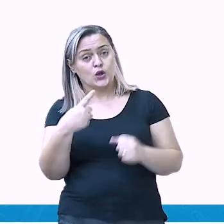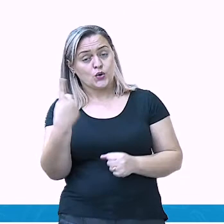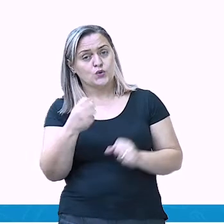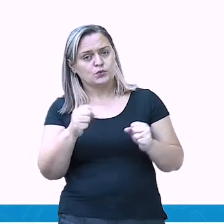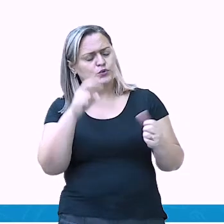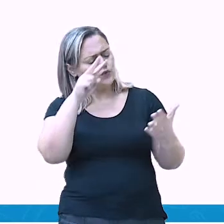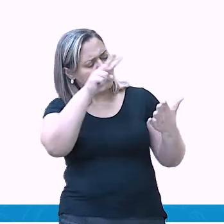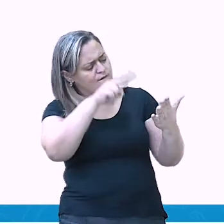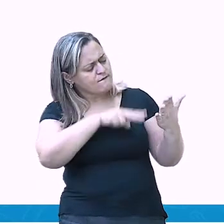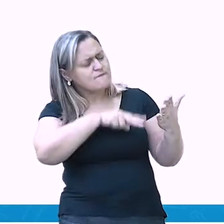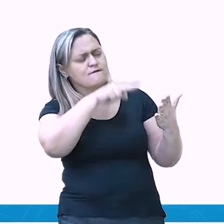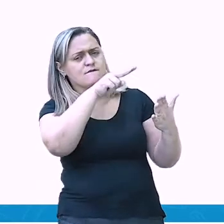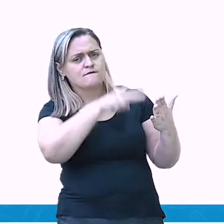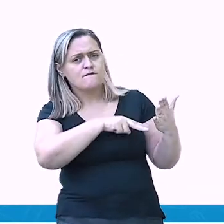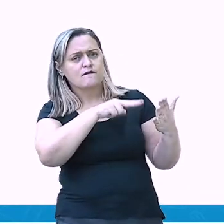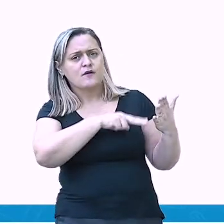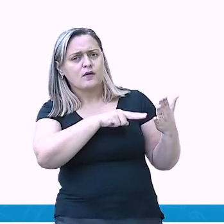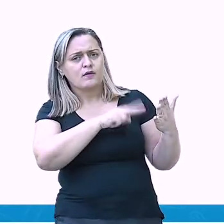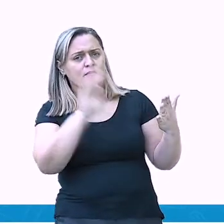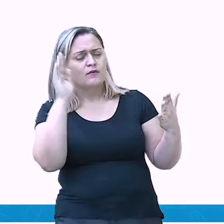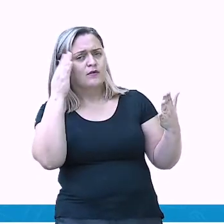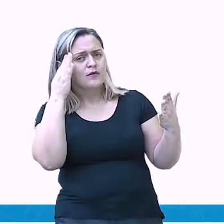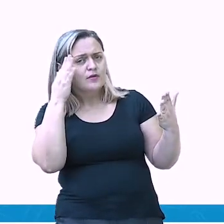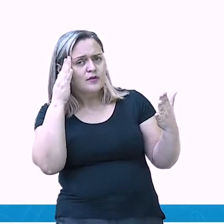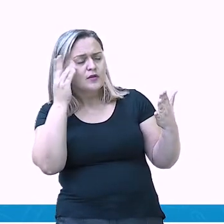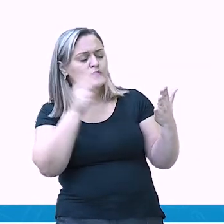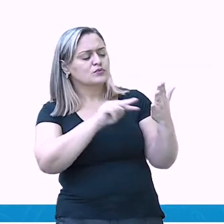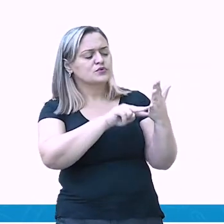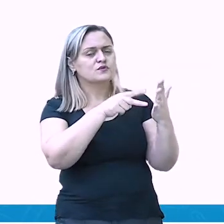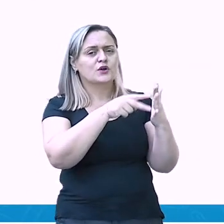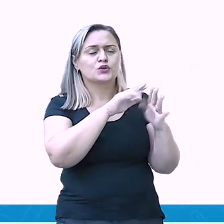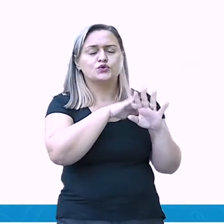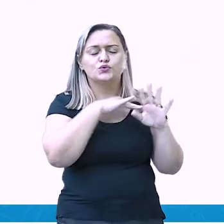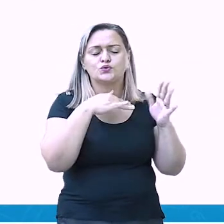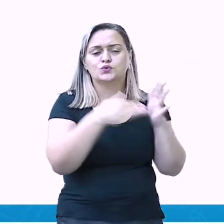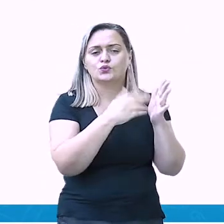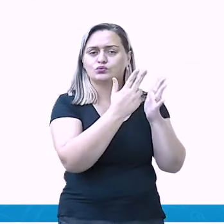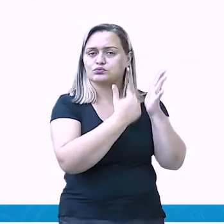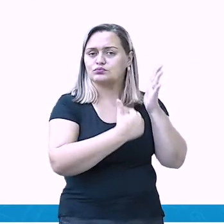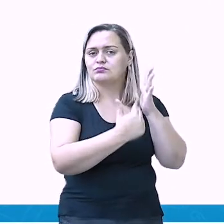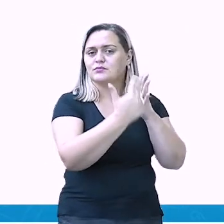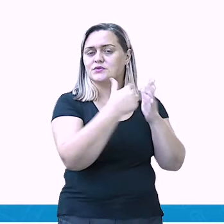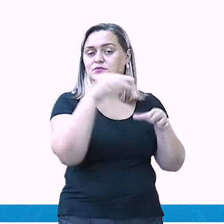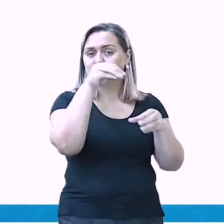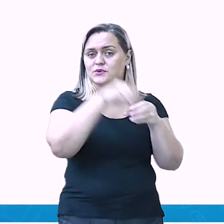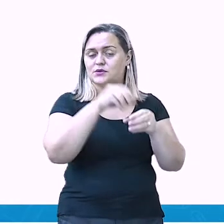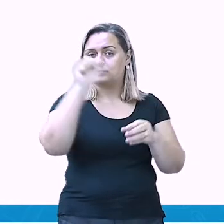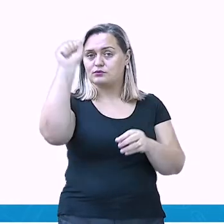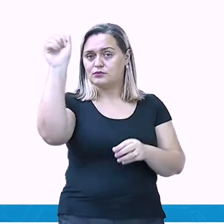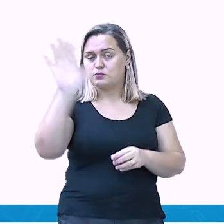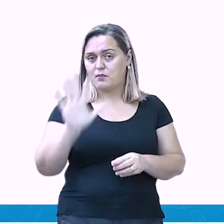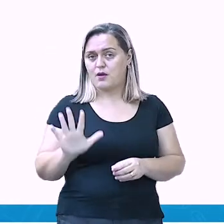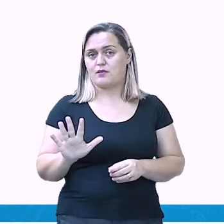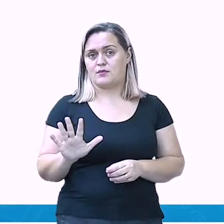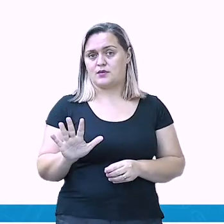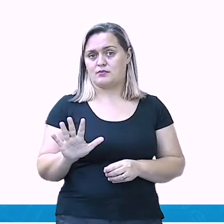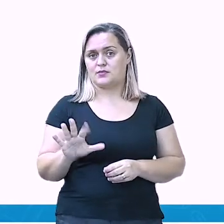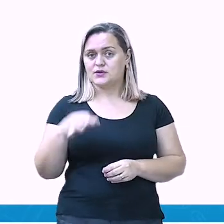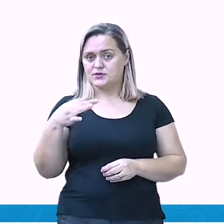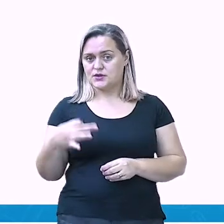significado de cada linha, de cada cor encontrada aqui. Existem mapas mais específicos,